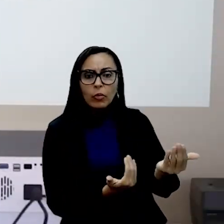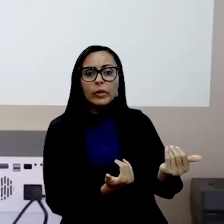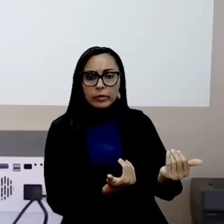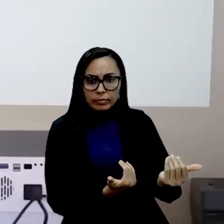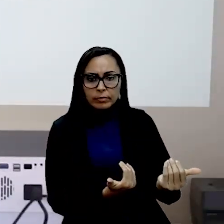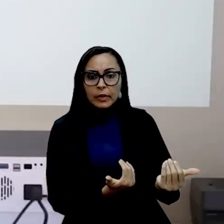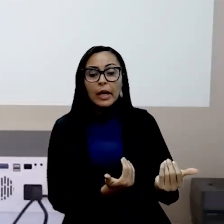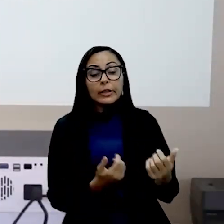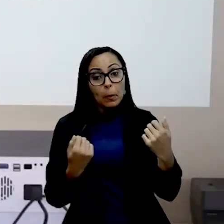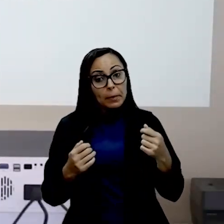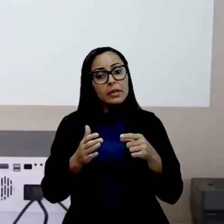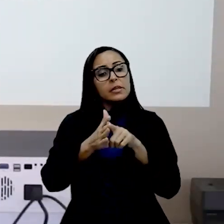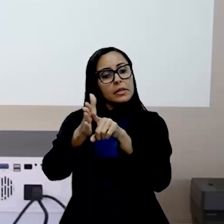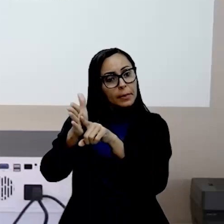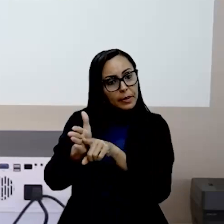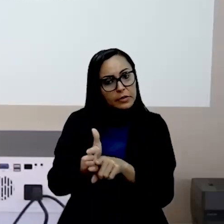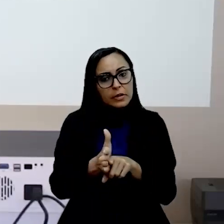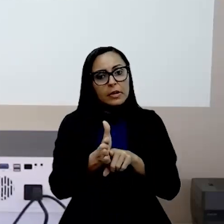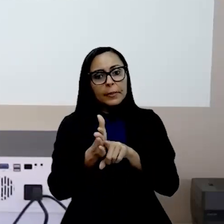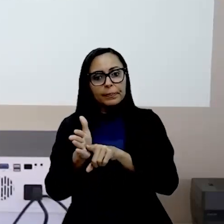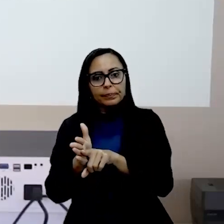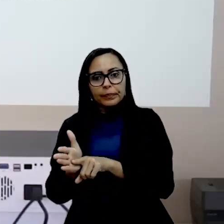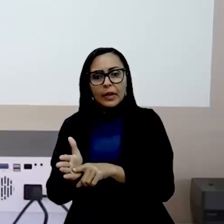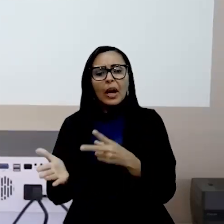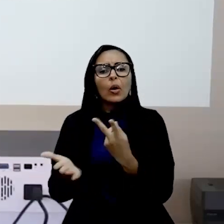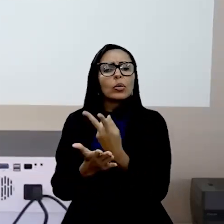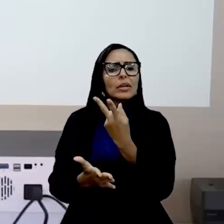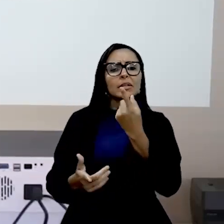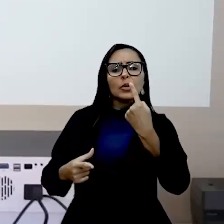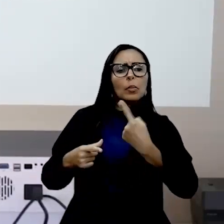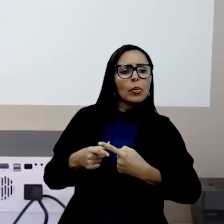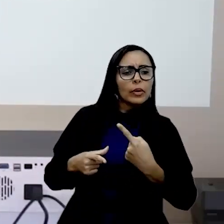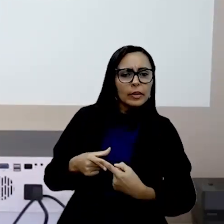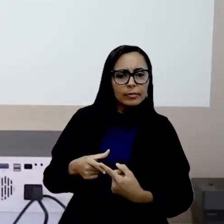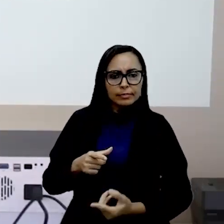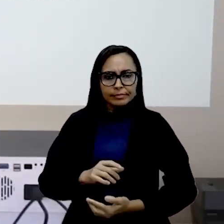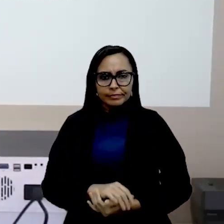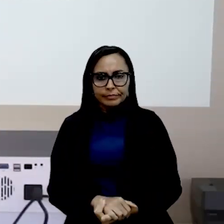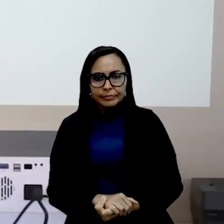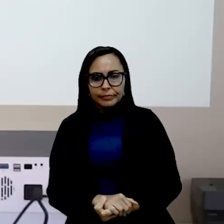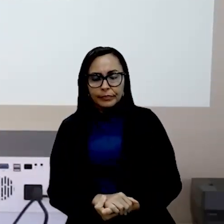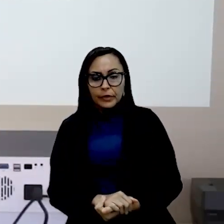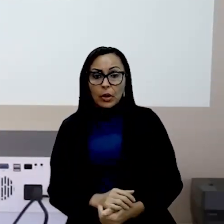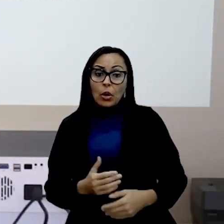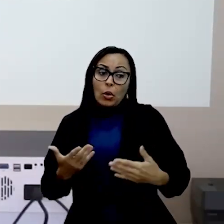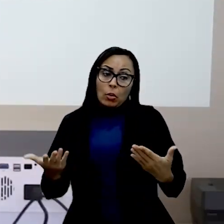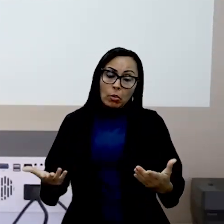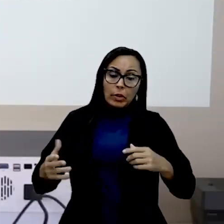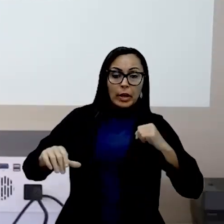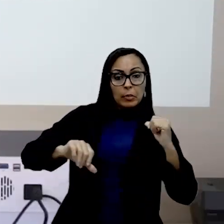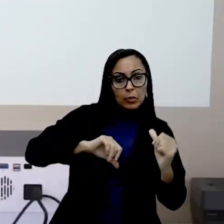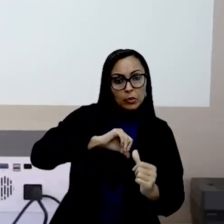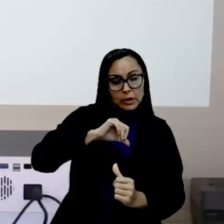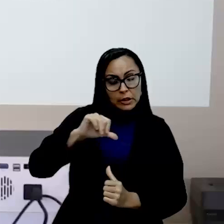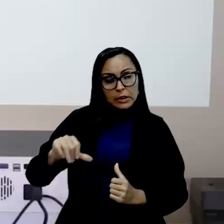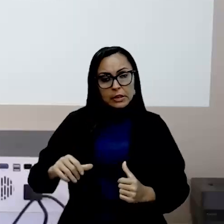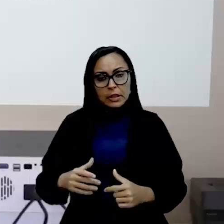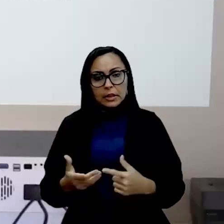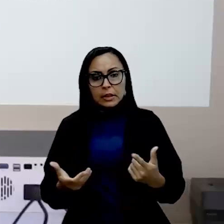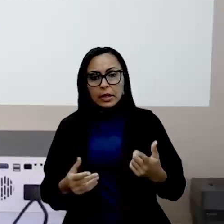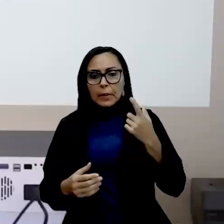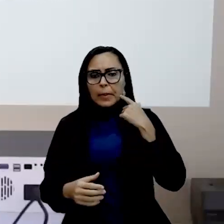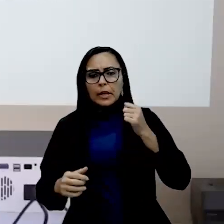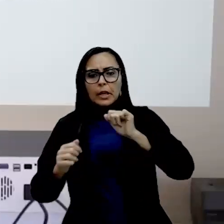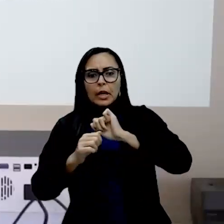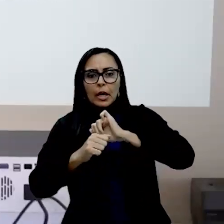explicar. Né? Por que isso aconteceu? Então, houve essas mudanças, tem essa Covid no meio, tem as vacinas